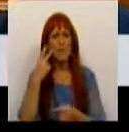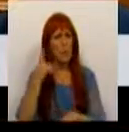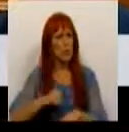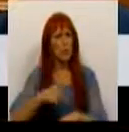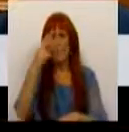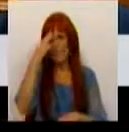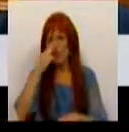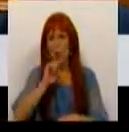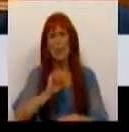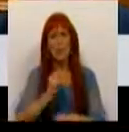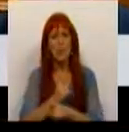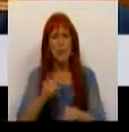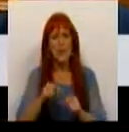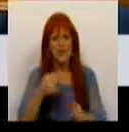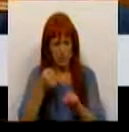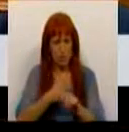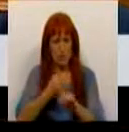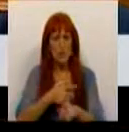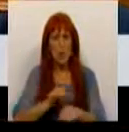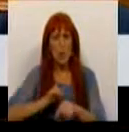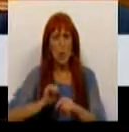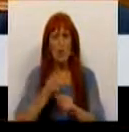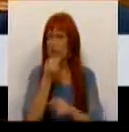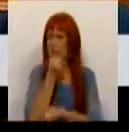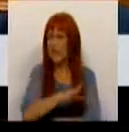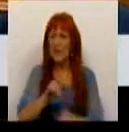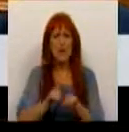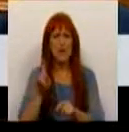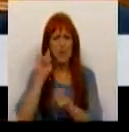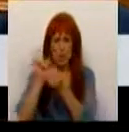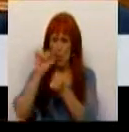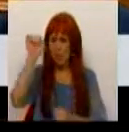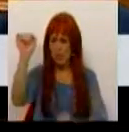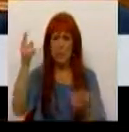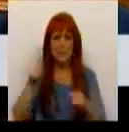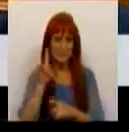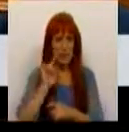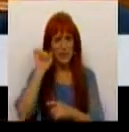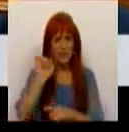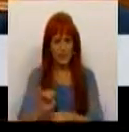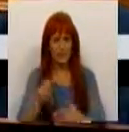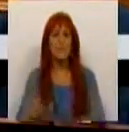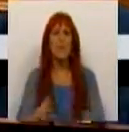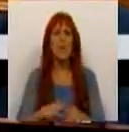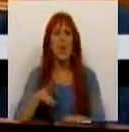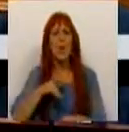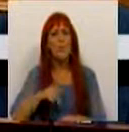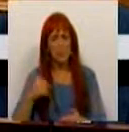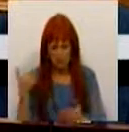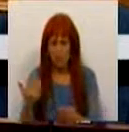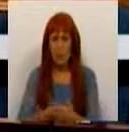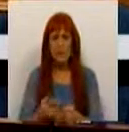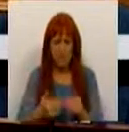momento histórico, porque também estamos a lutar contra o desperdício das qualificações das mulheres. Portugal tem